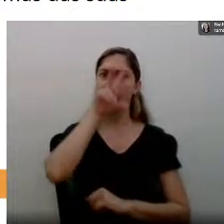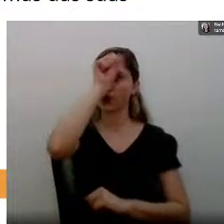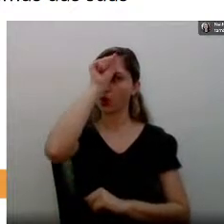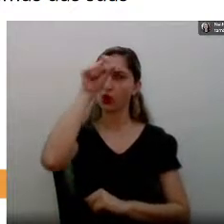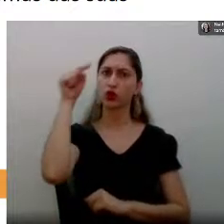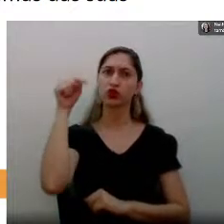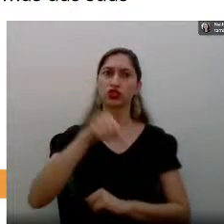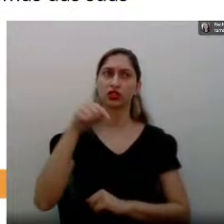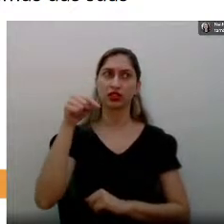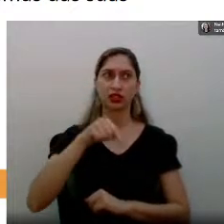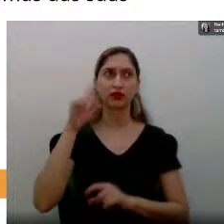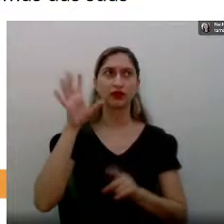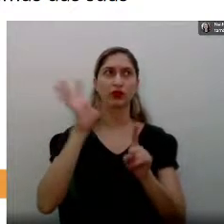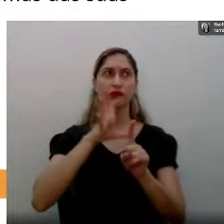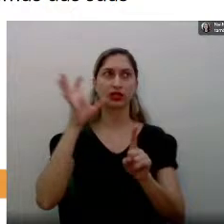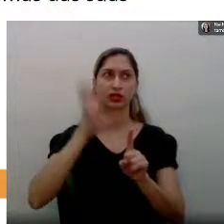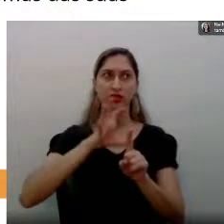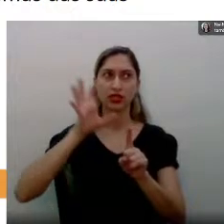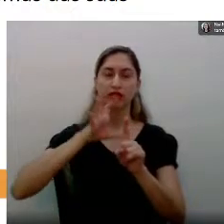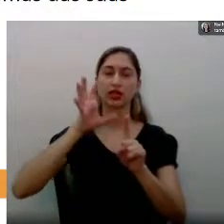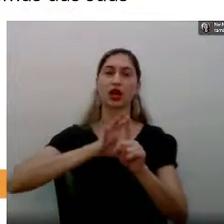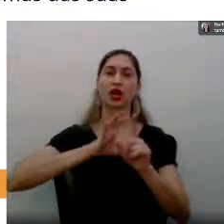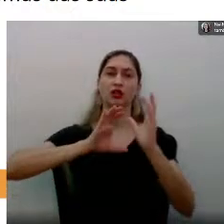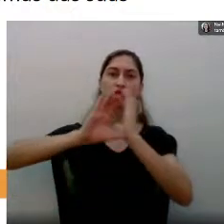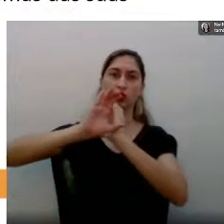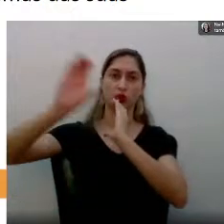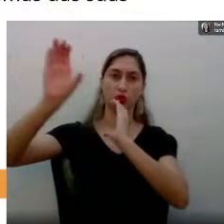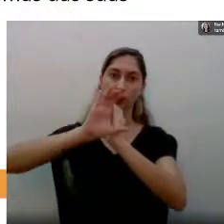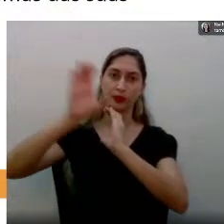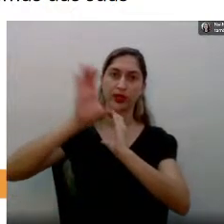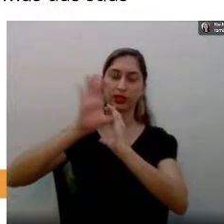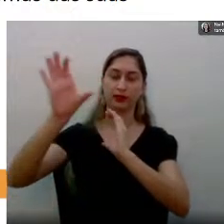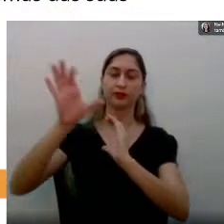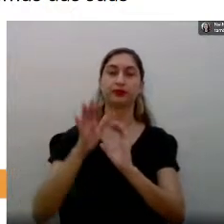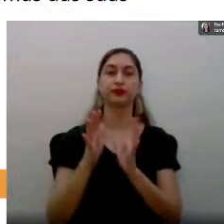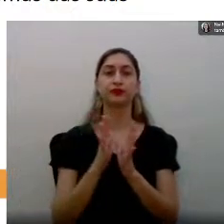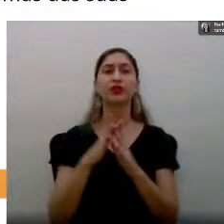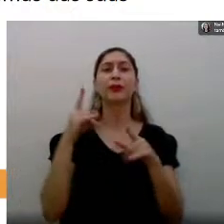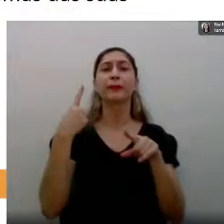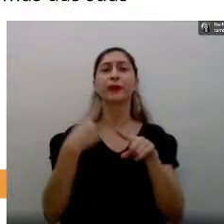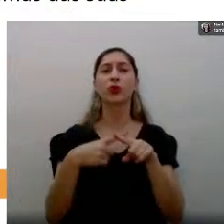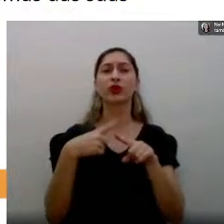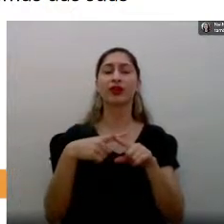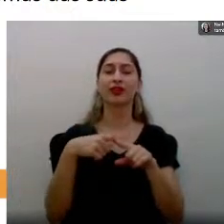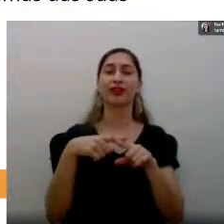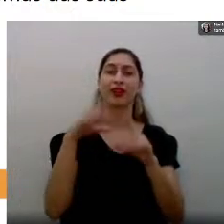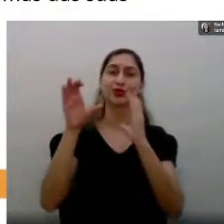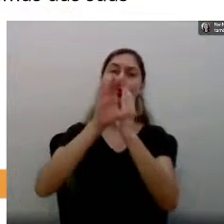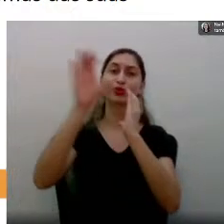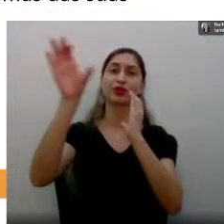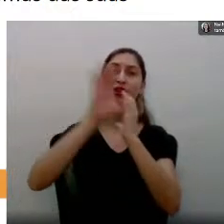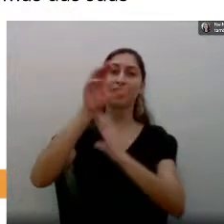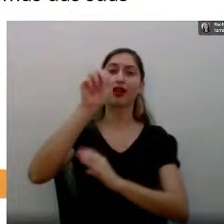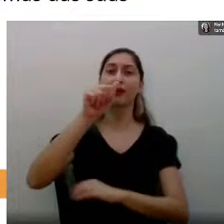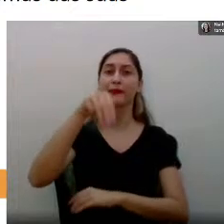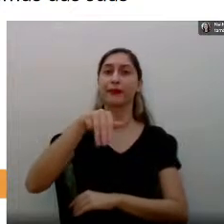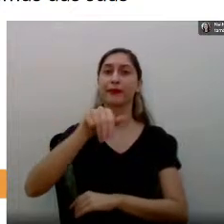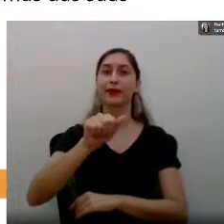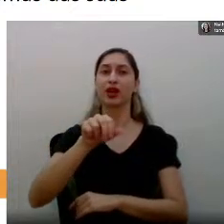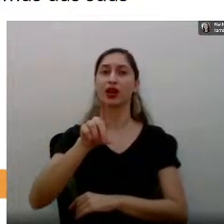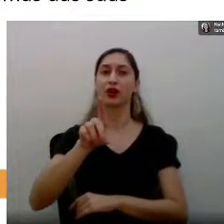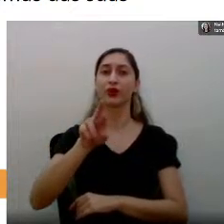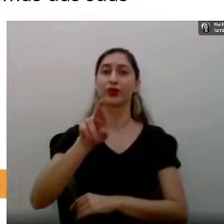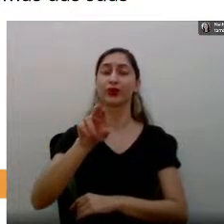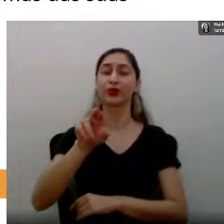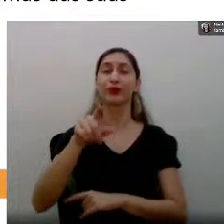micro tá né Lembrando que ainda assim mas o na minha amadora tá Por quê que é seu na minha amadora porque eles não são fortes